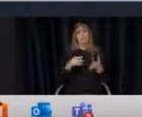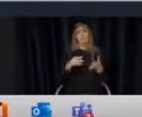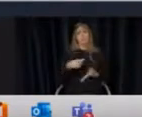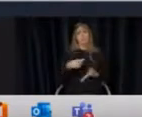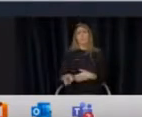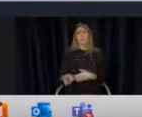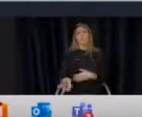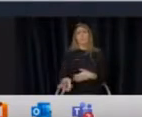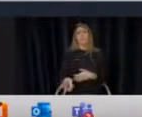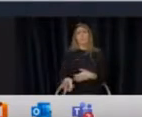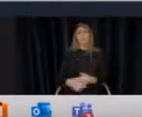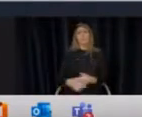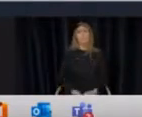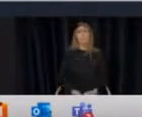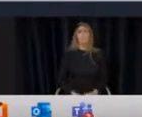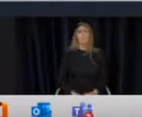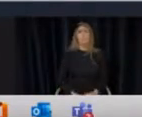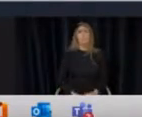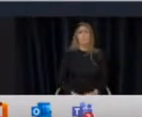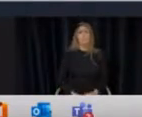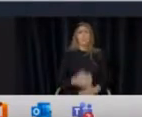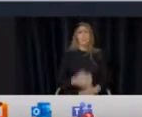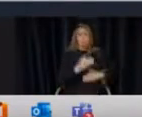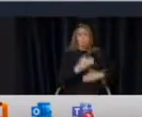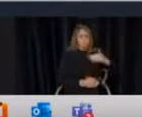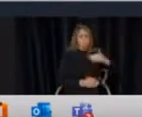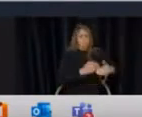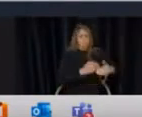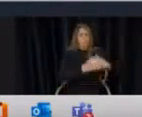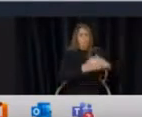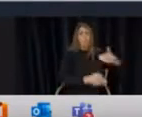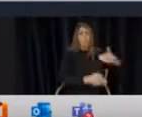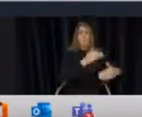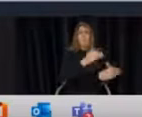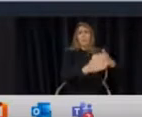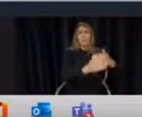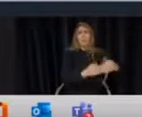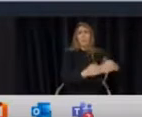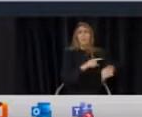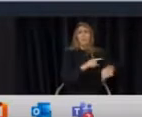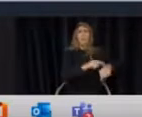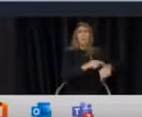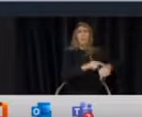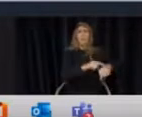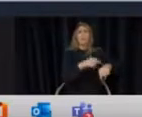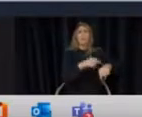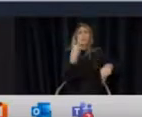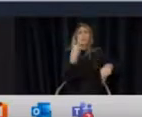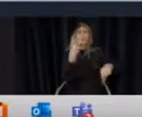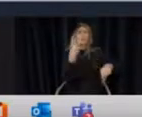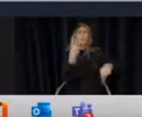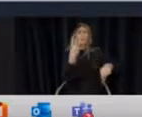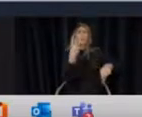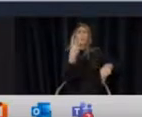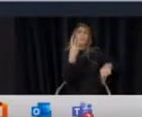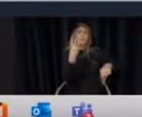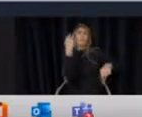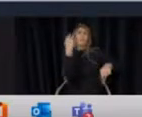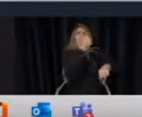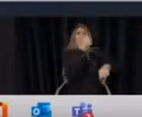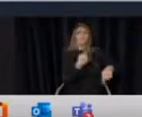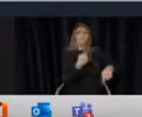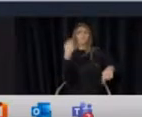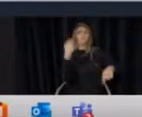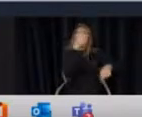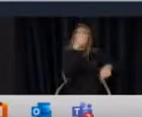de 24 horas, tá? É o tempo que a gente tem para fazer os exames, para fazer a cirurgia e entregar o